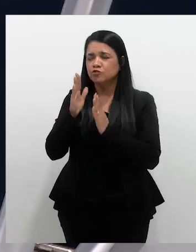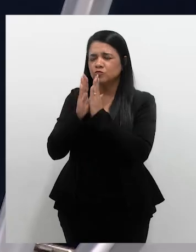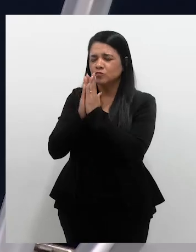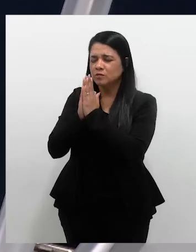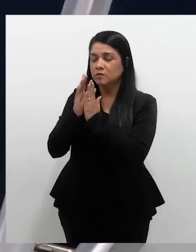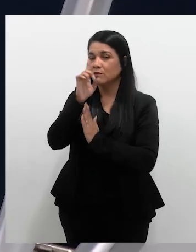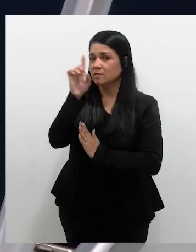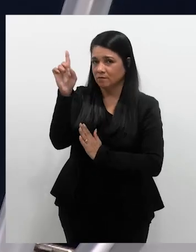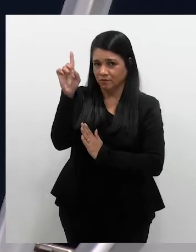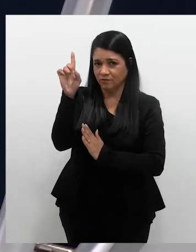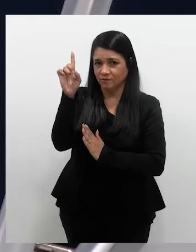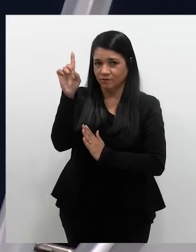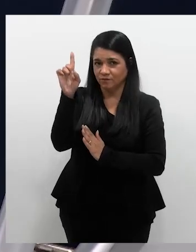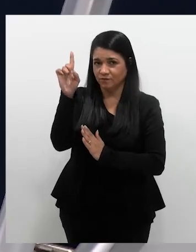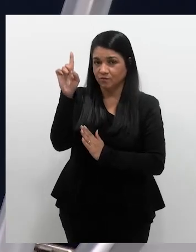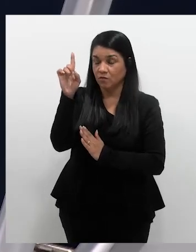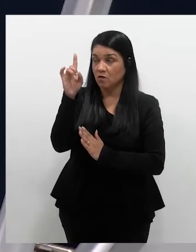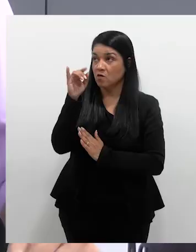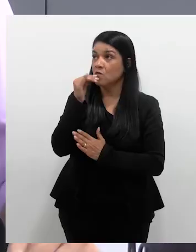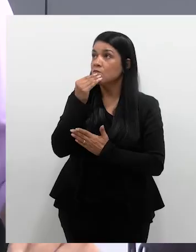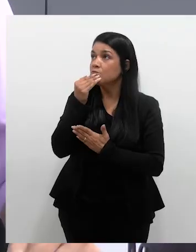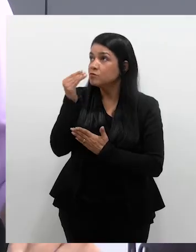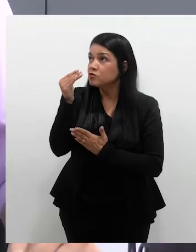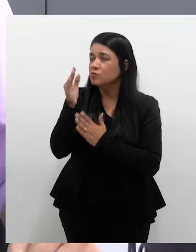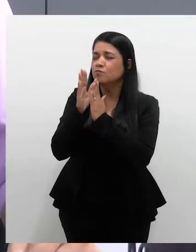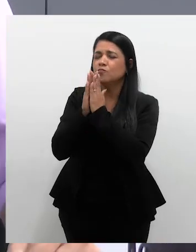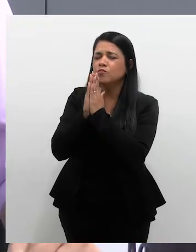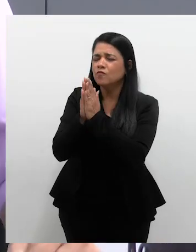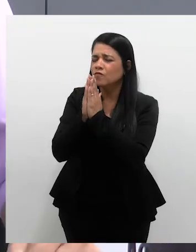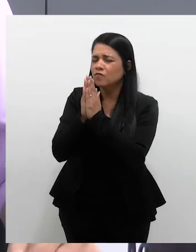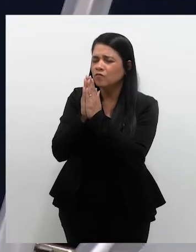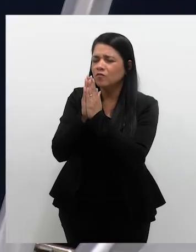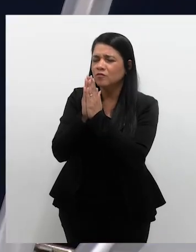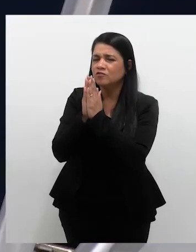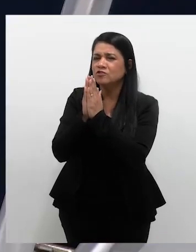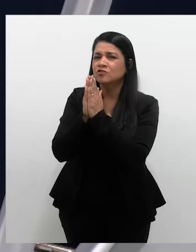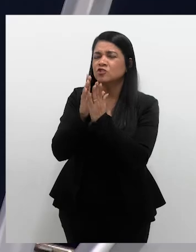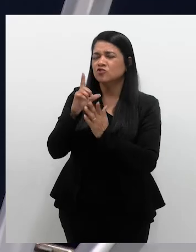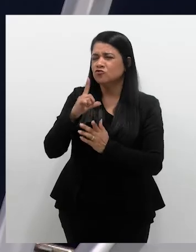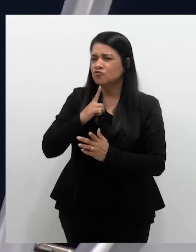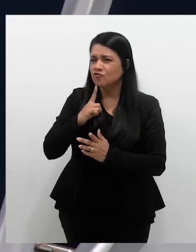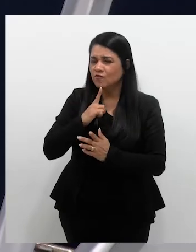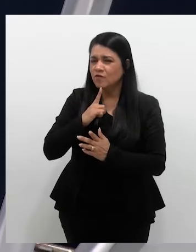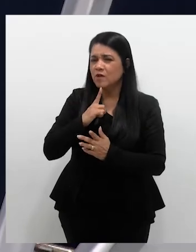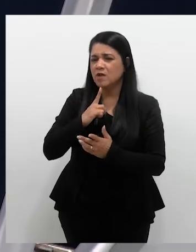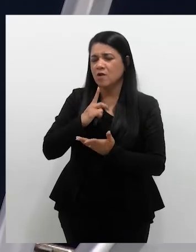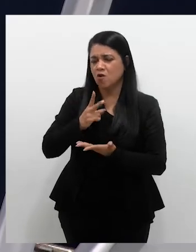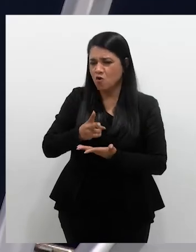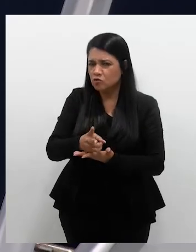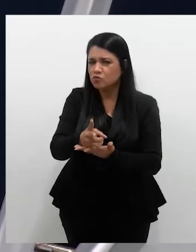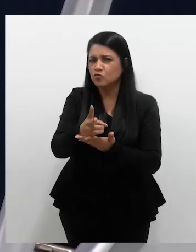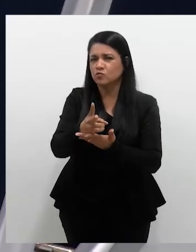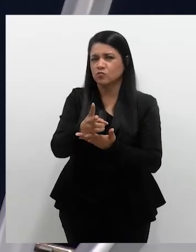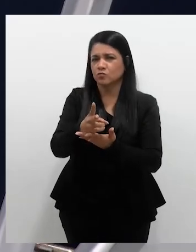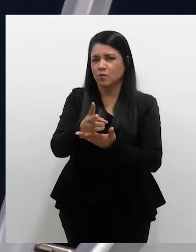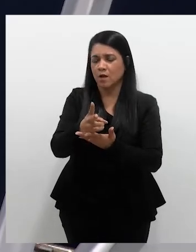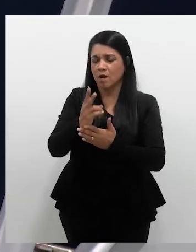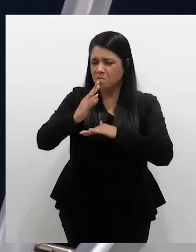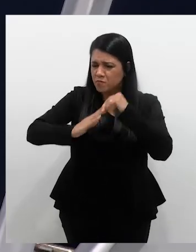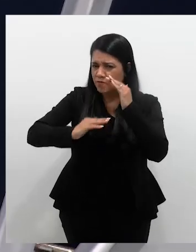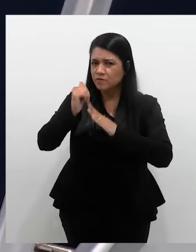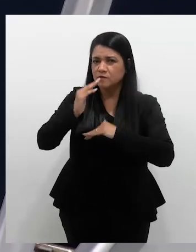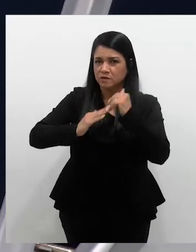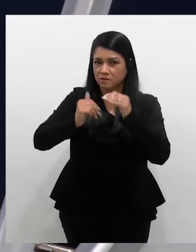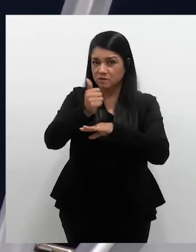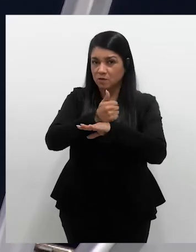diretamente a Deus. Eu falei, Deus, opa, por favor, se tiver que ser assim, se eu tiver que